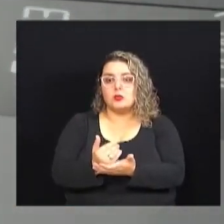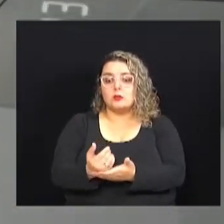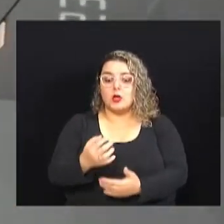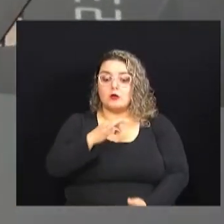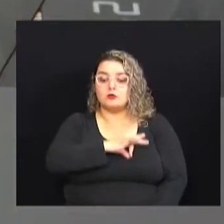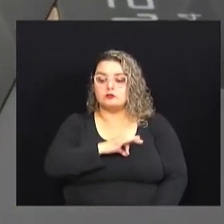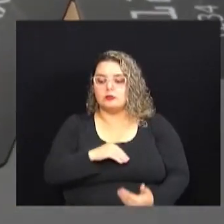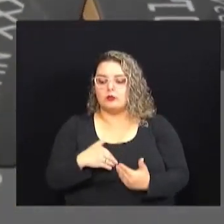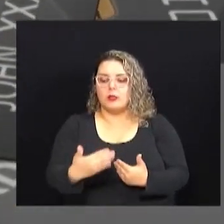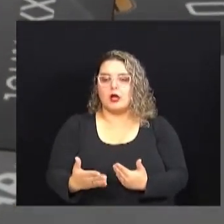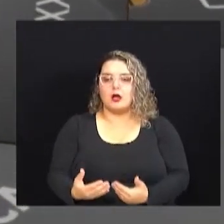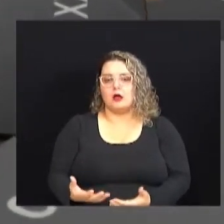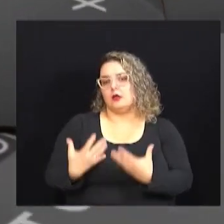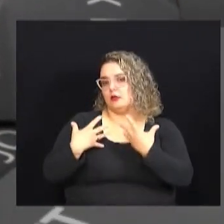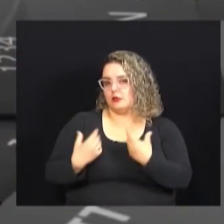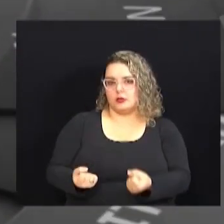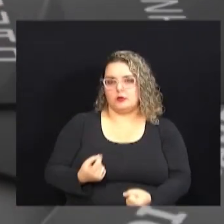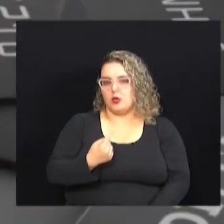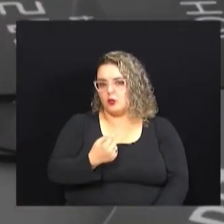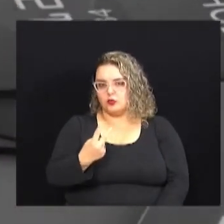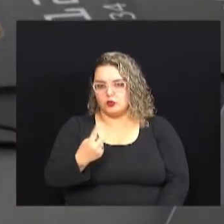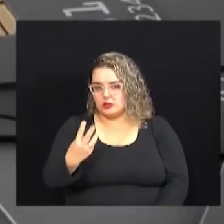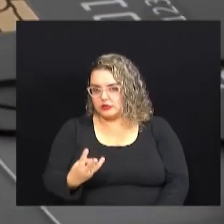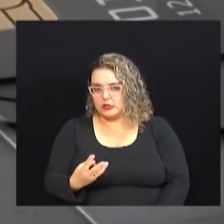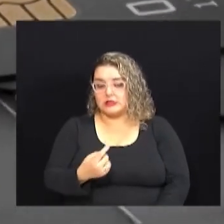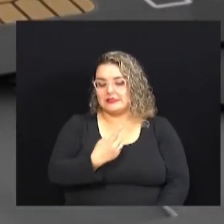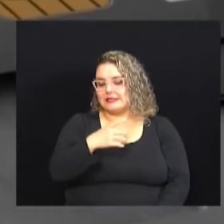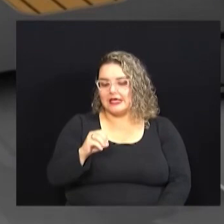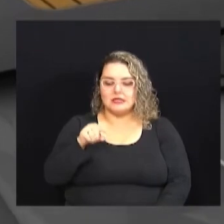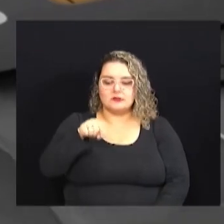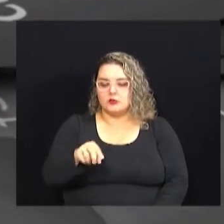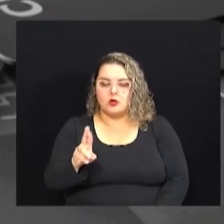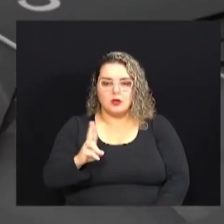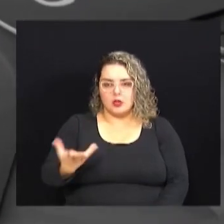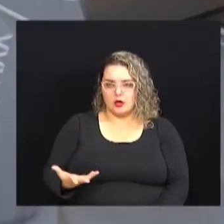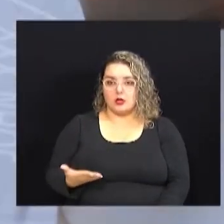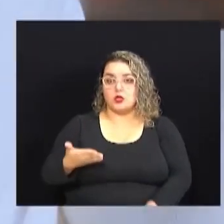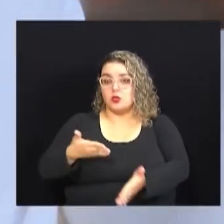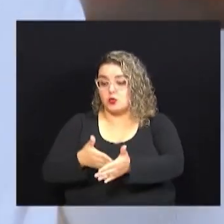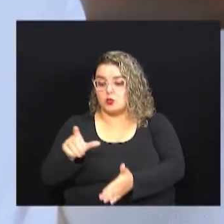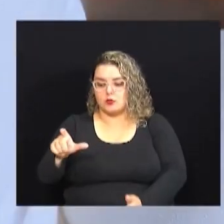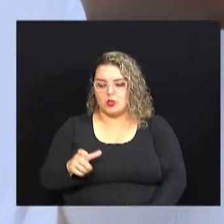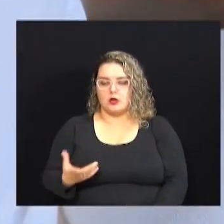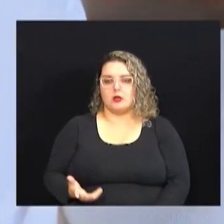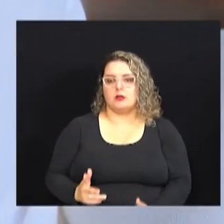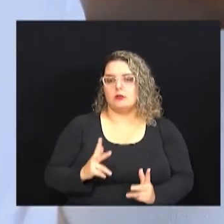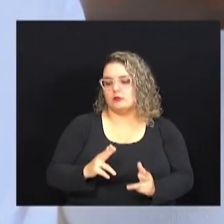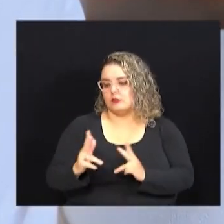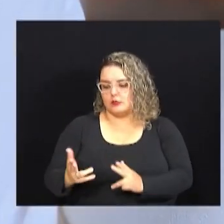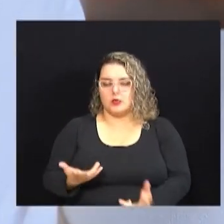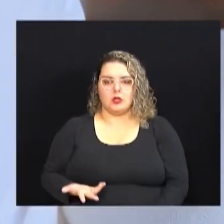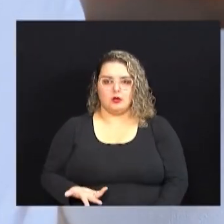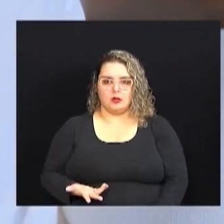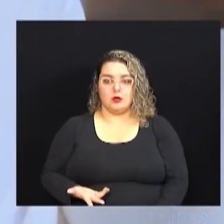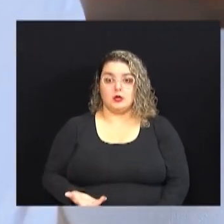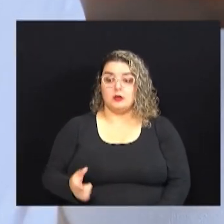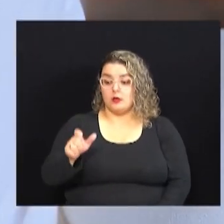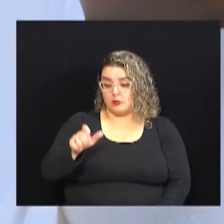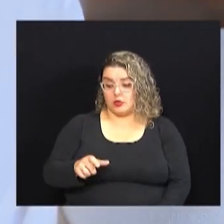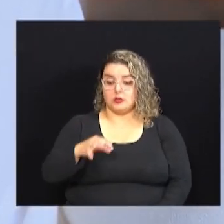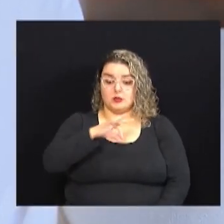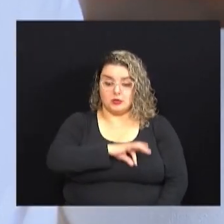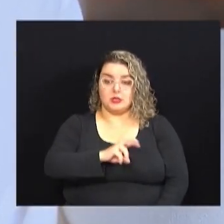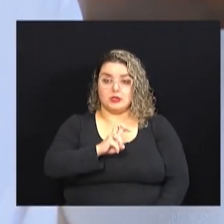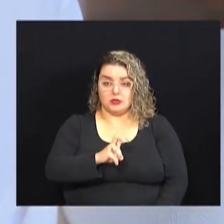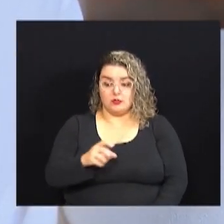extensão do salário, ou seja, hoje eu ganho 1, 2, 3, 5, 10 mil reais, o limite do meu cartão é na mesma proporção. Então a pessoa que